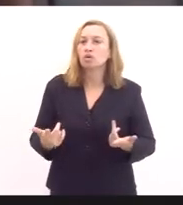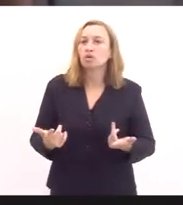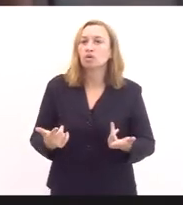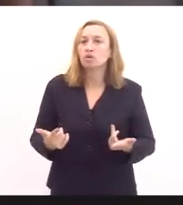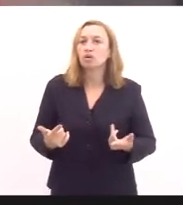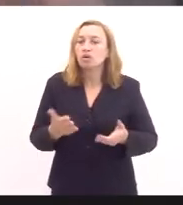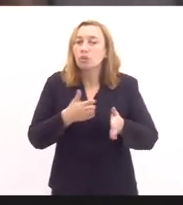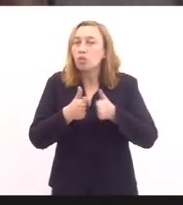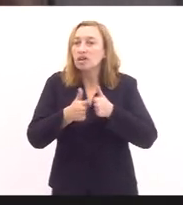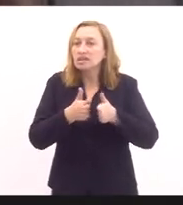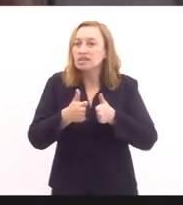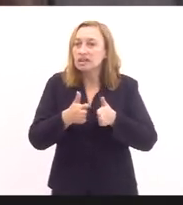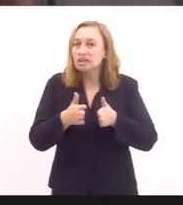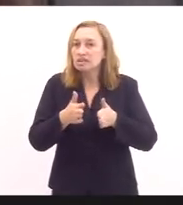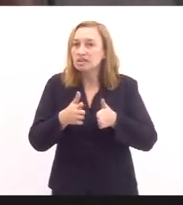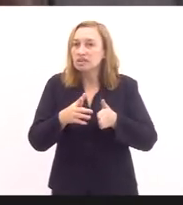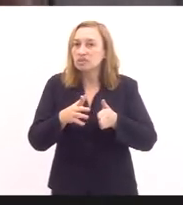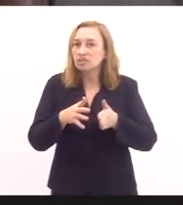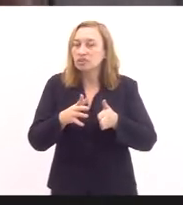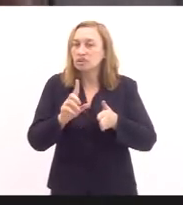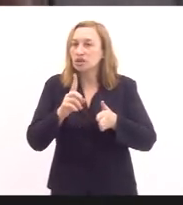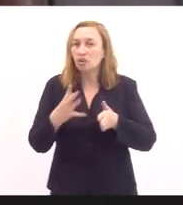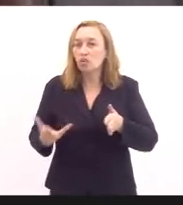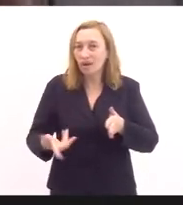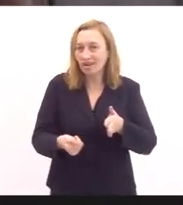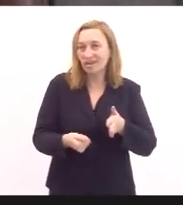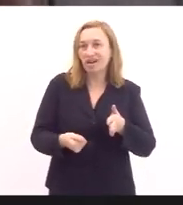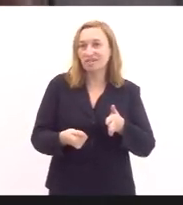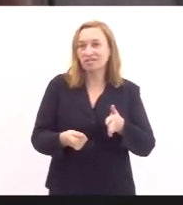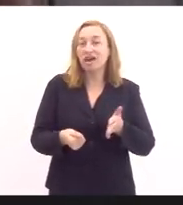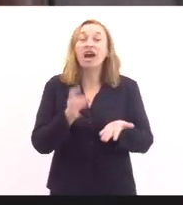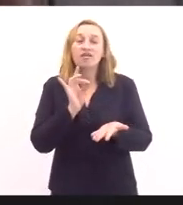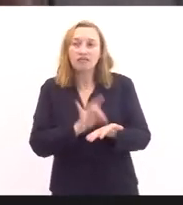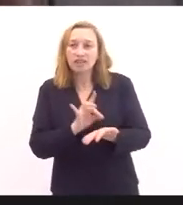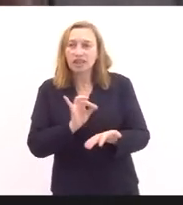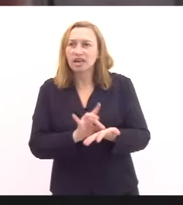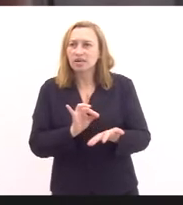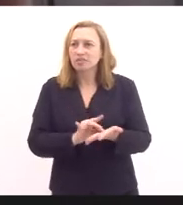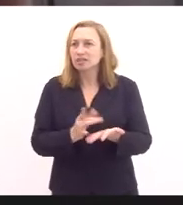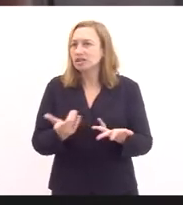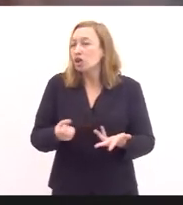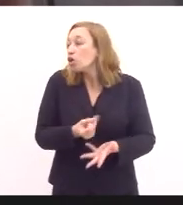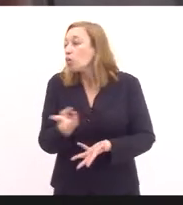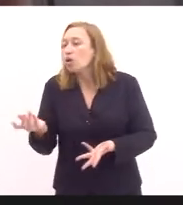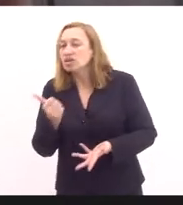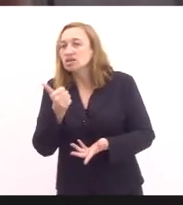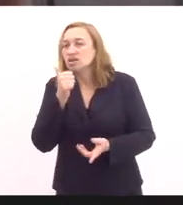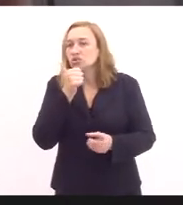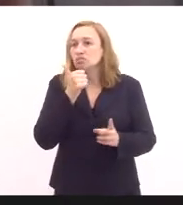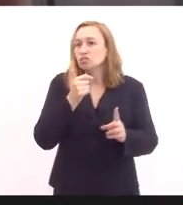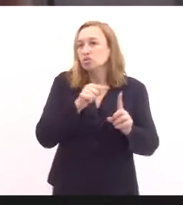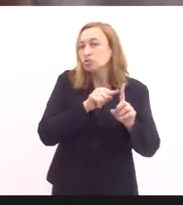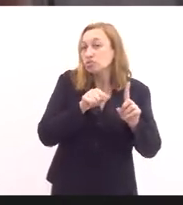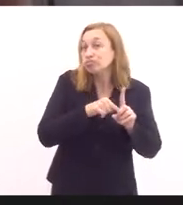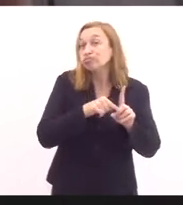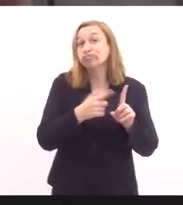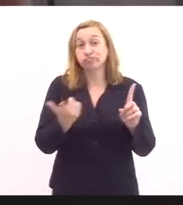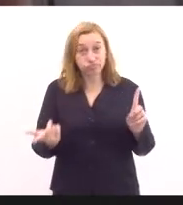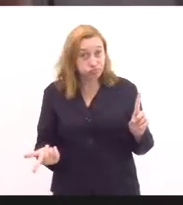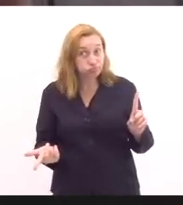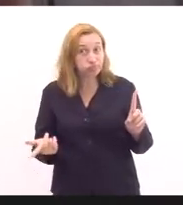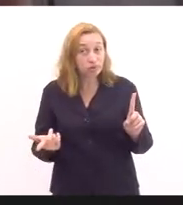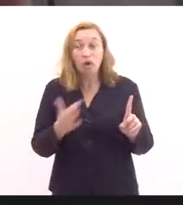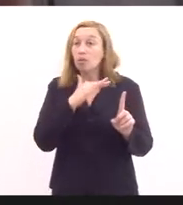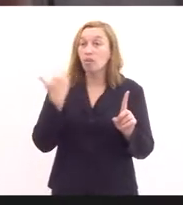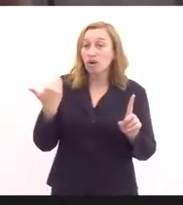o acesso não suficiente né ao acesso realmente é e quantas quantas gestão outras questões quantas